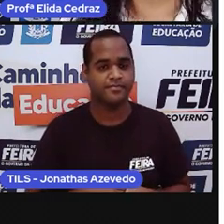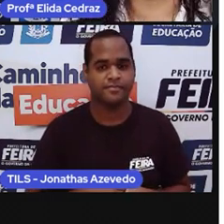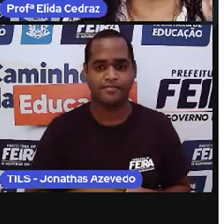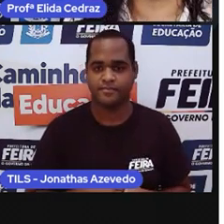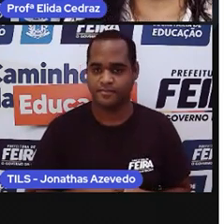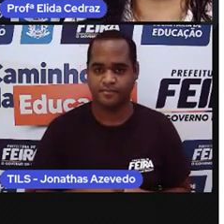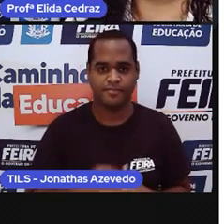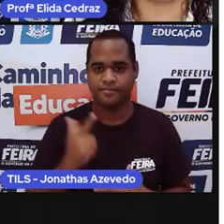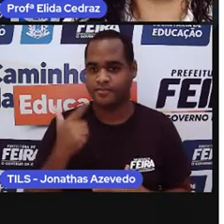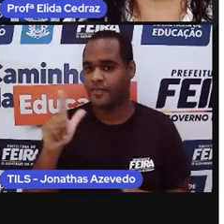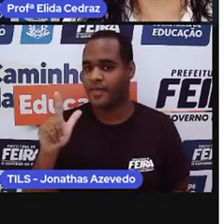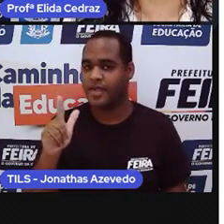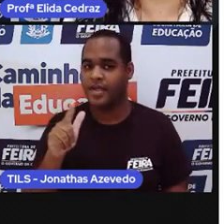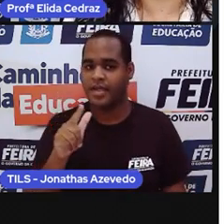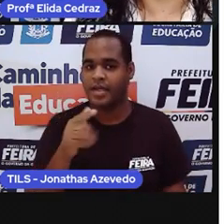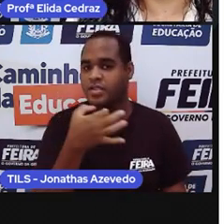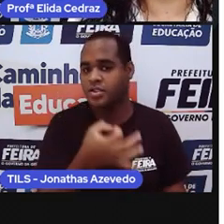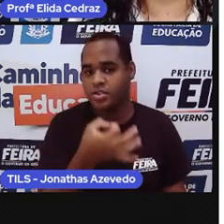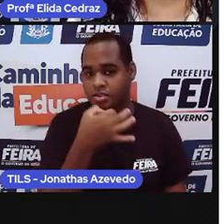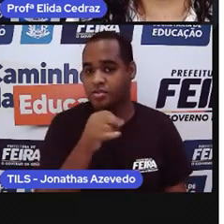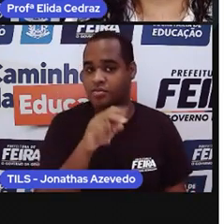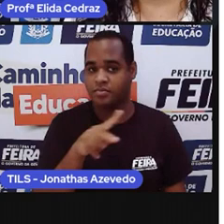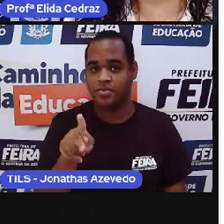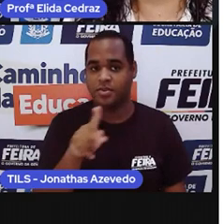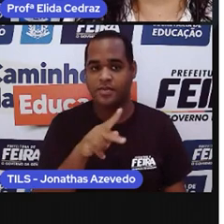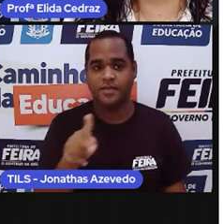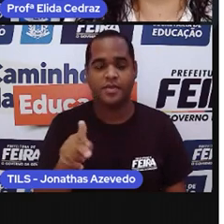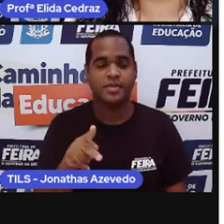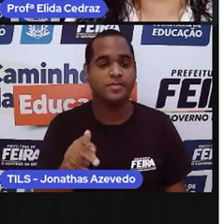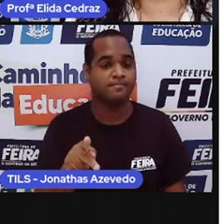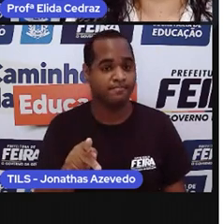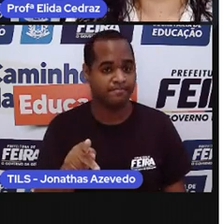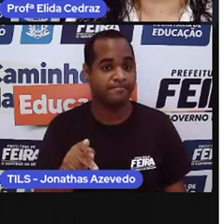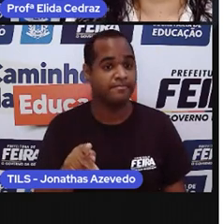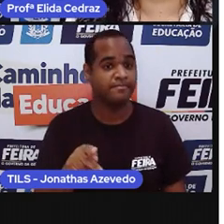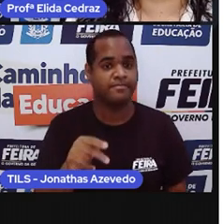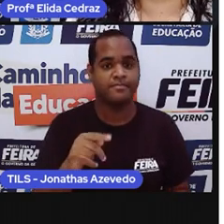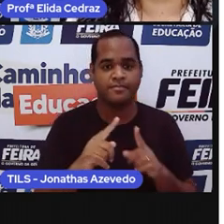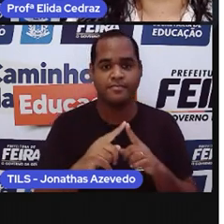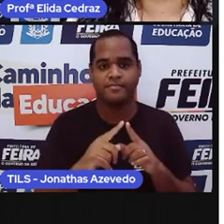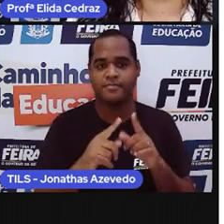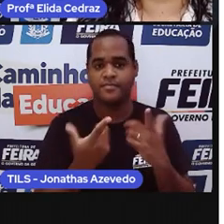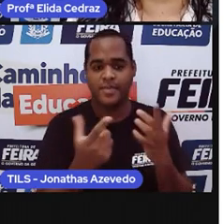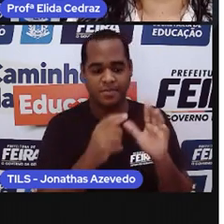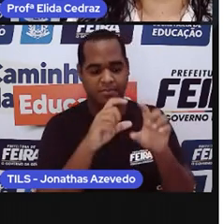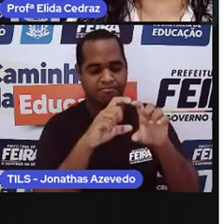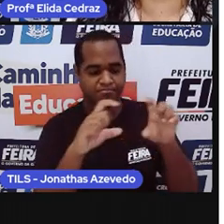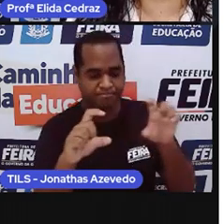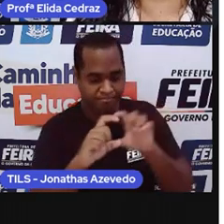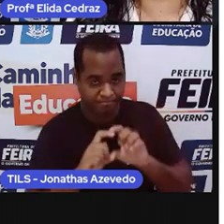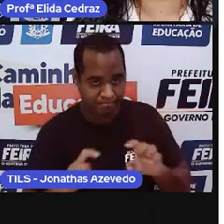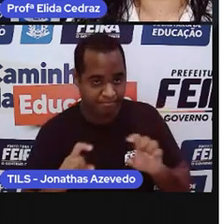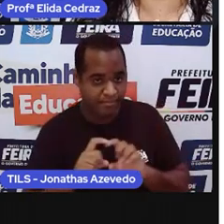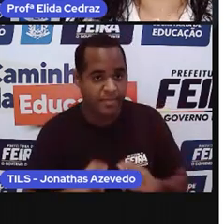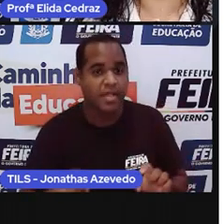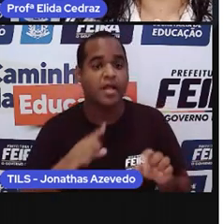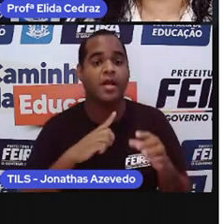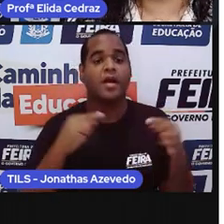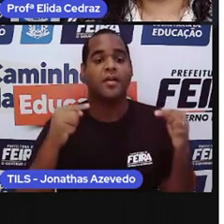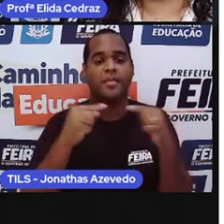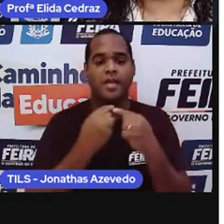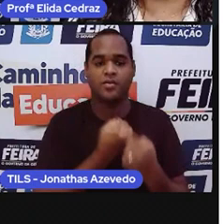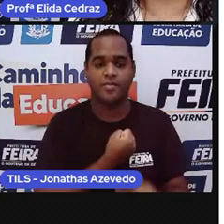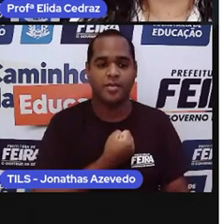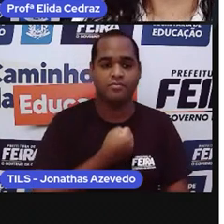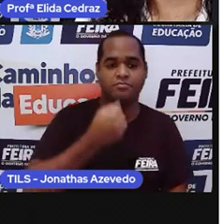A dica da prof. Estrofe é a divisão de um texto que é formada por um determinado número